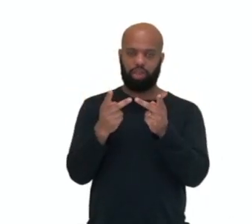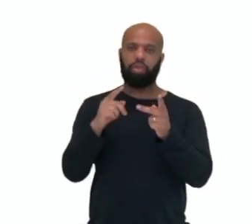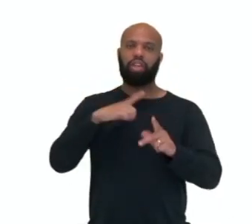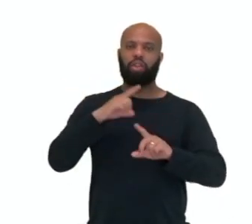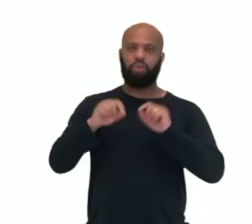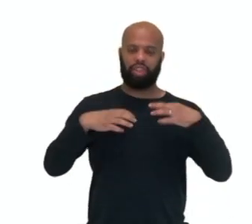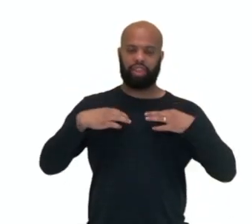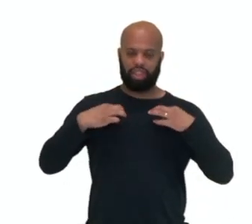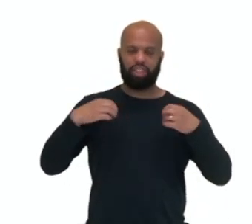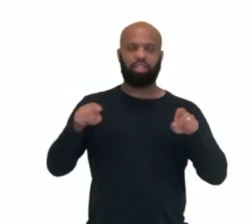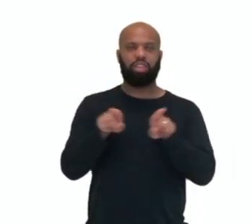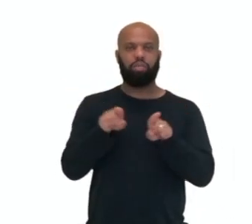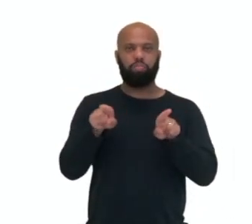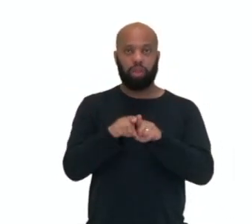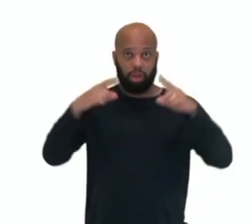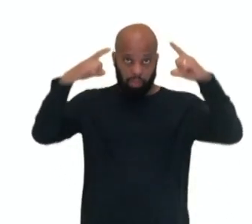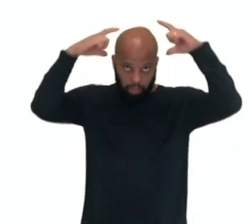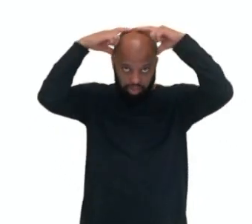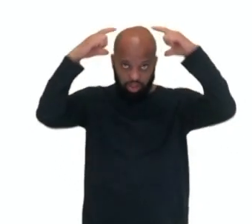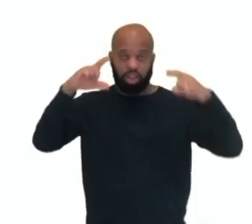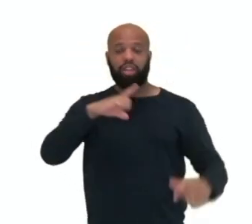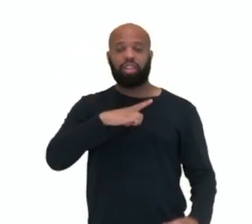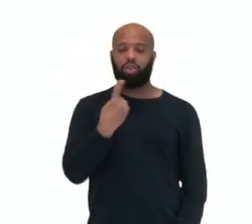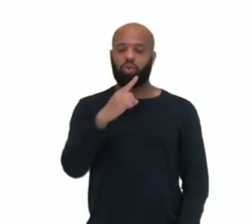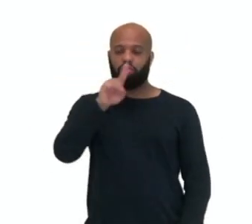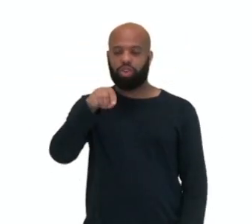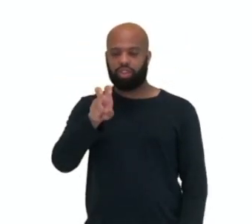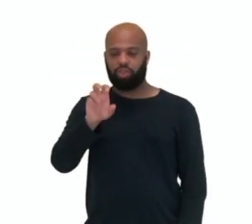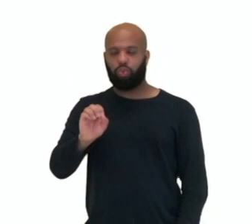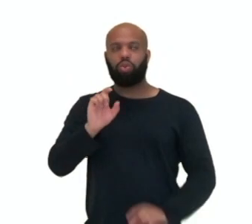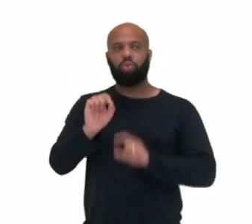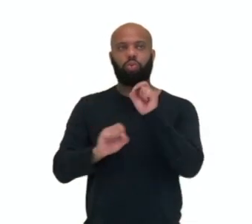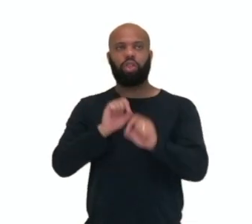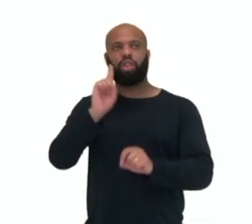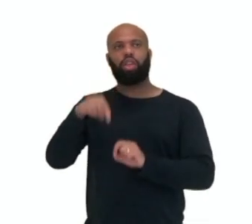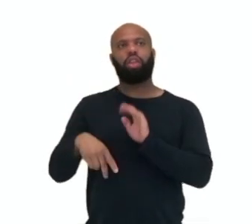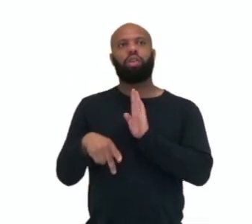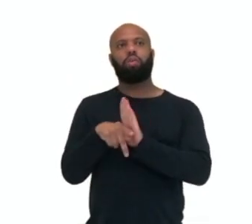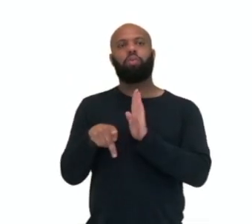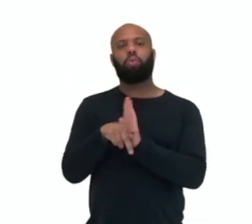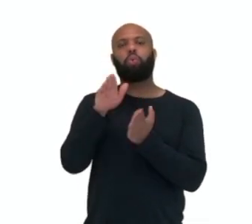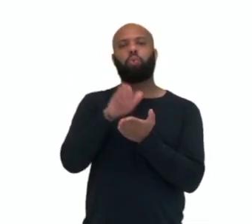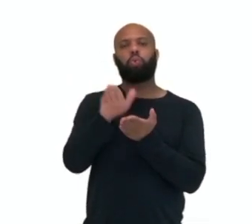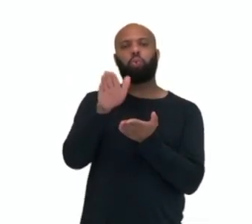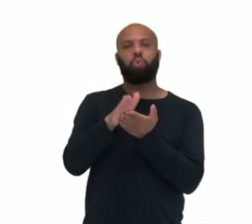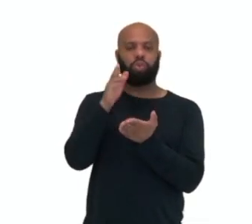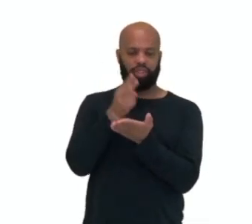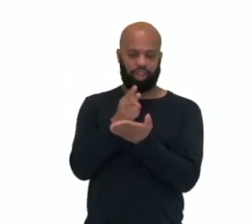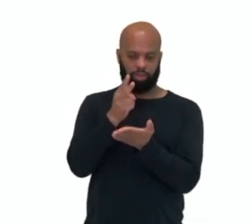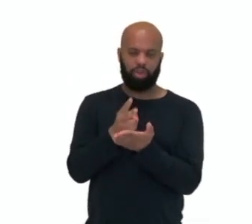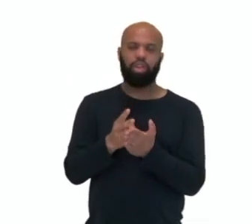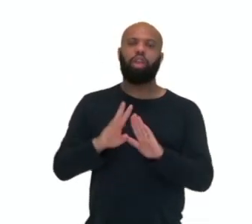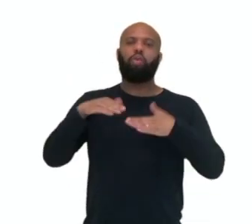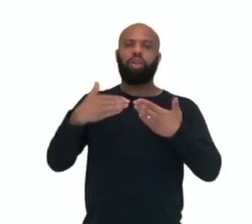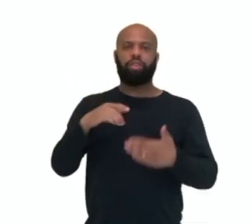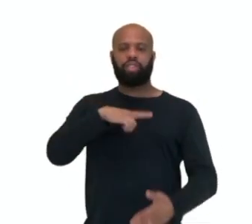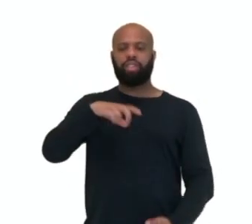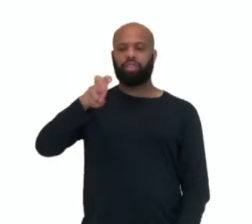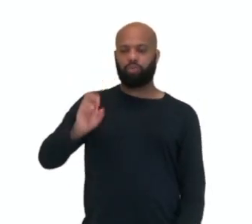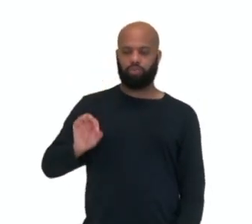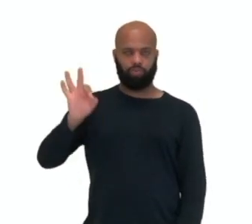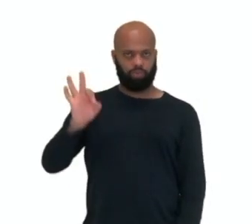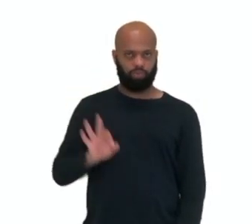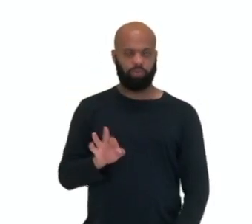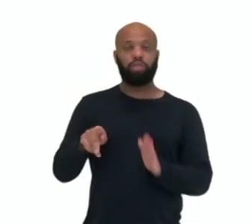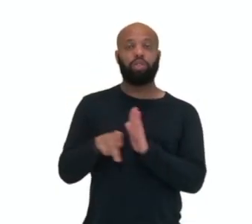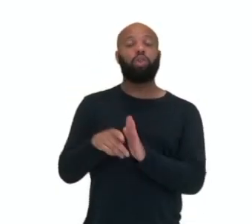tecido e a armação, e R$ 1,50 restante condiz com os custos fixos. Com os 50%